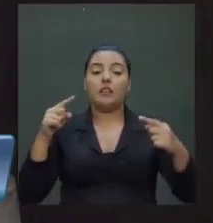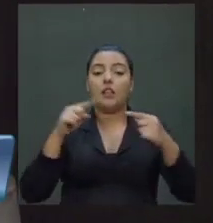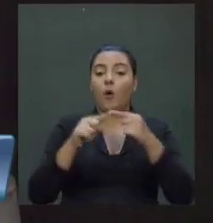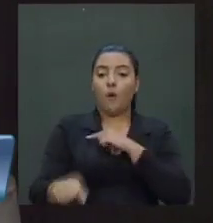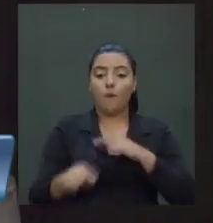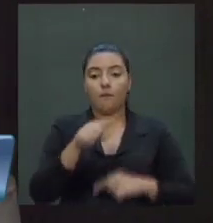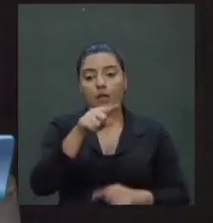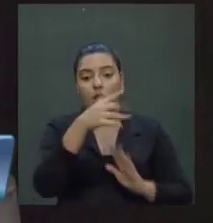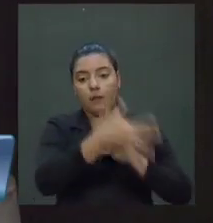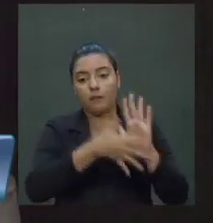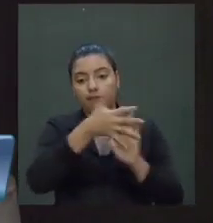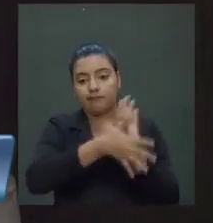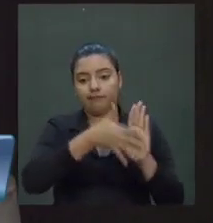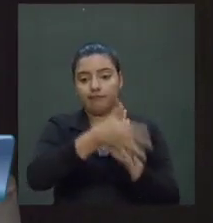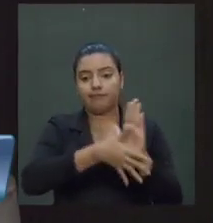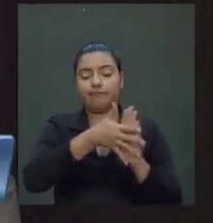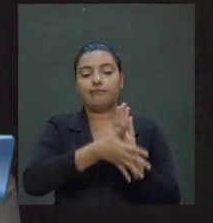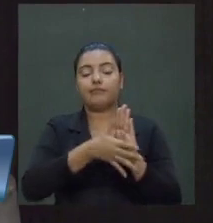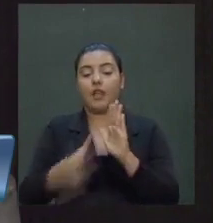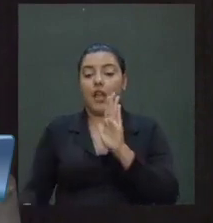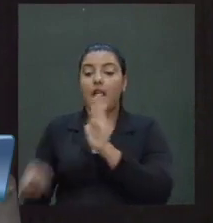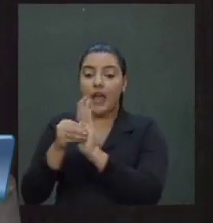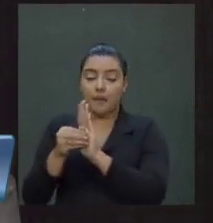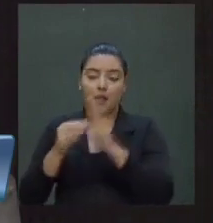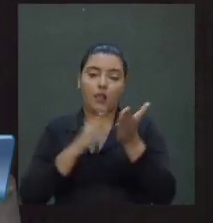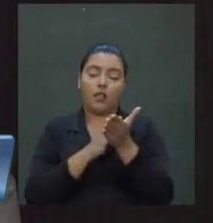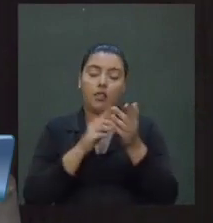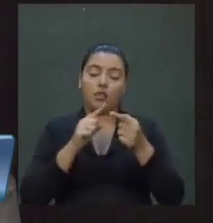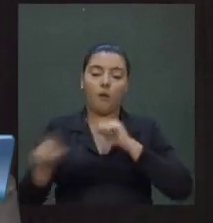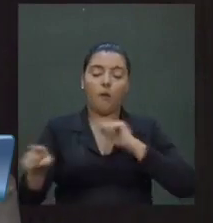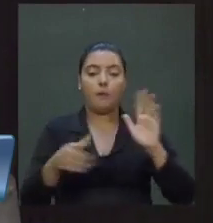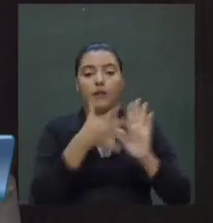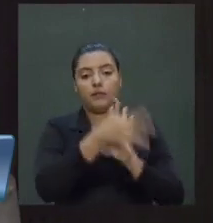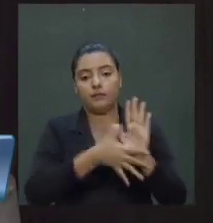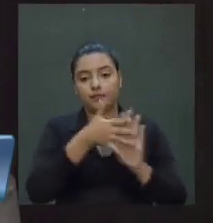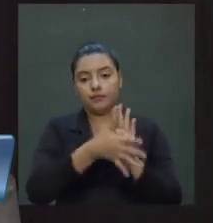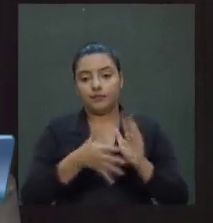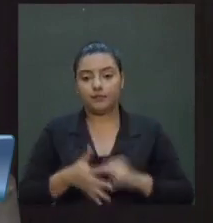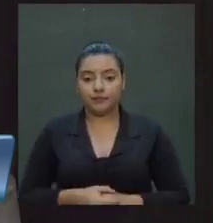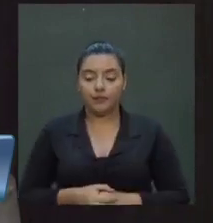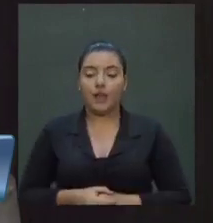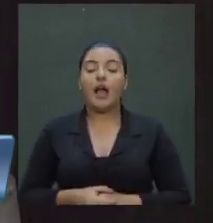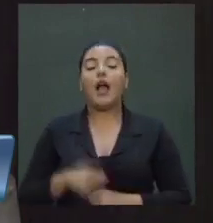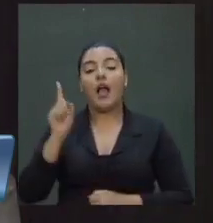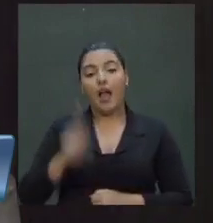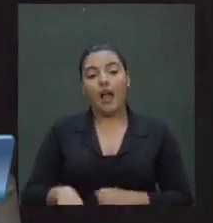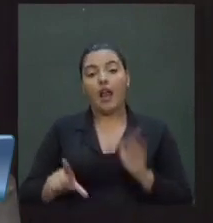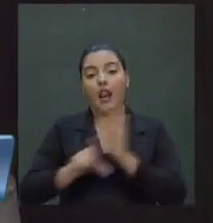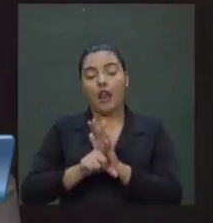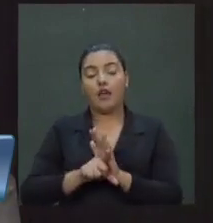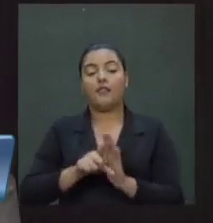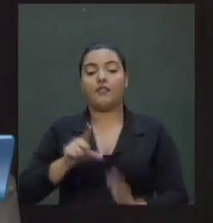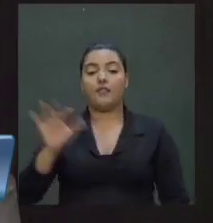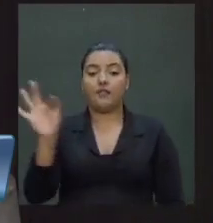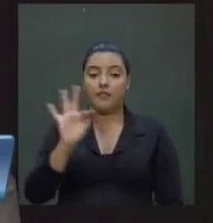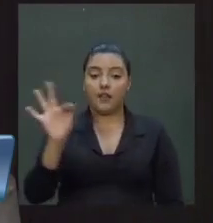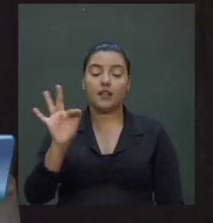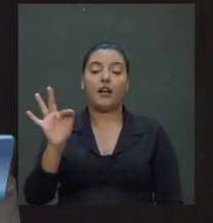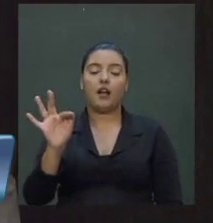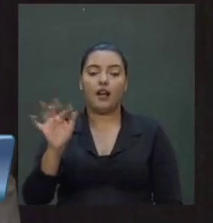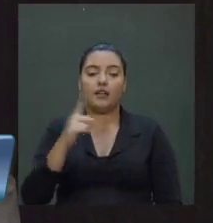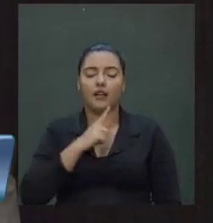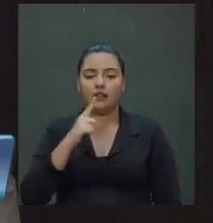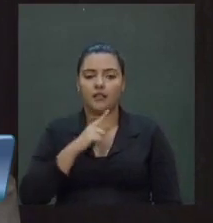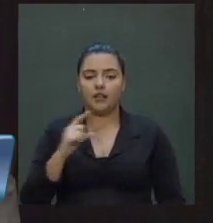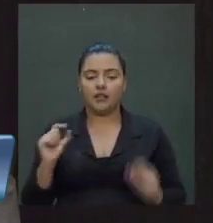Repito, artigo 7º, inciso 2º da Lei Complementar 95, federal, que disciplina a feitura de leis no Brasil, é a lei